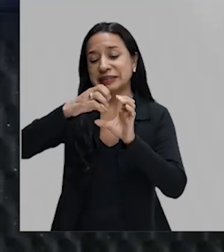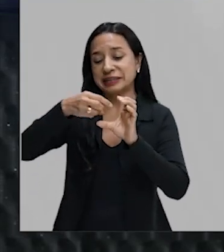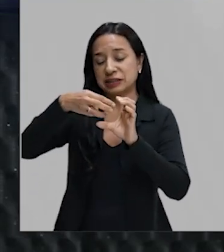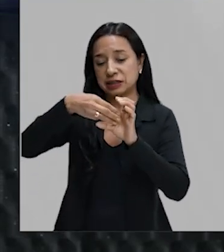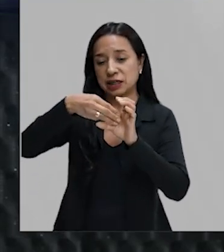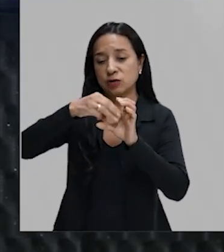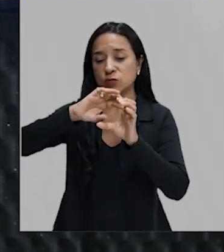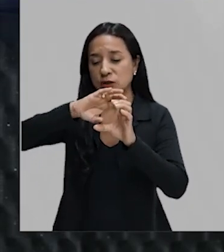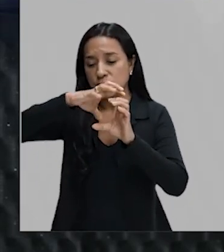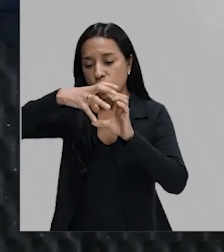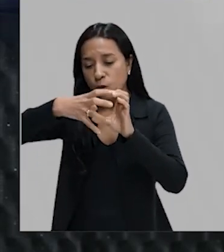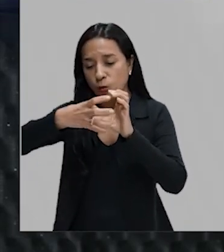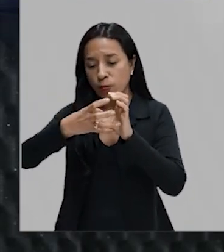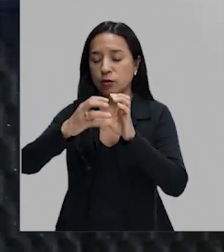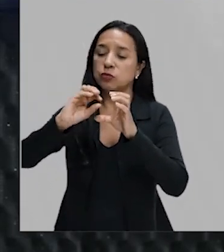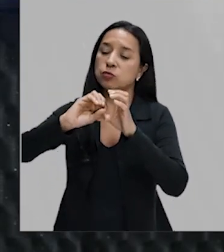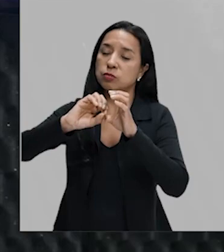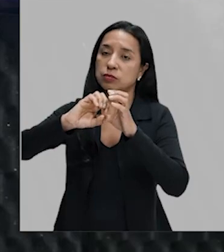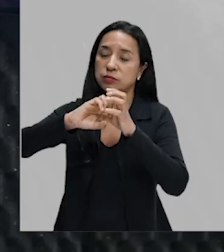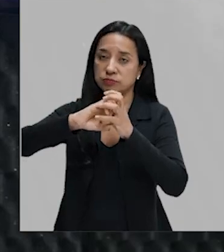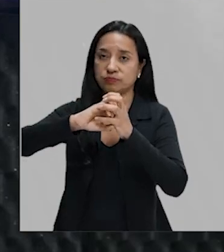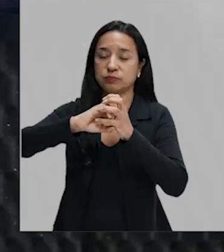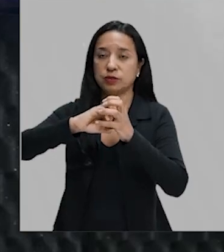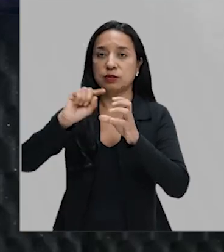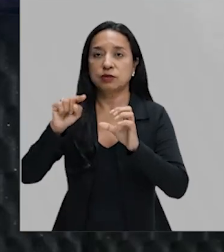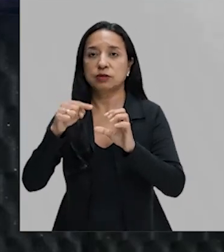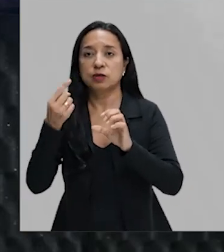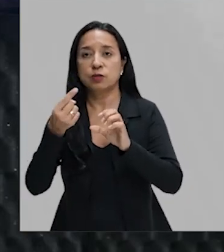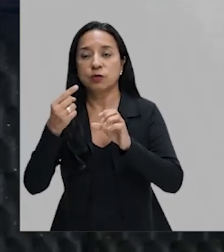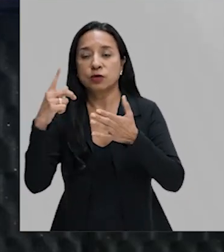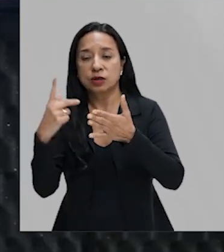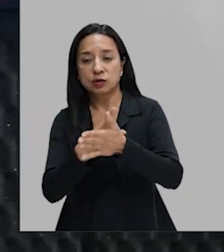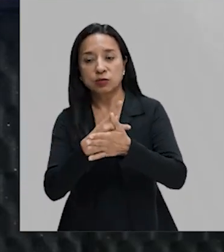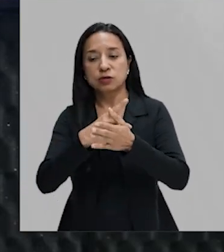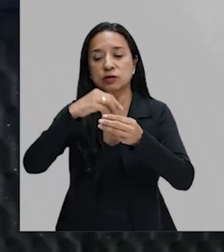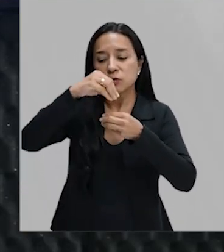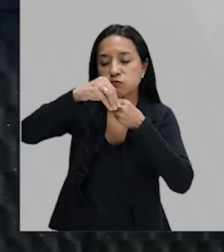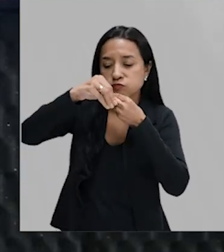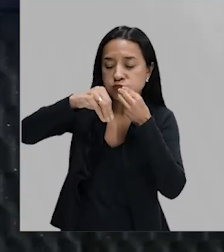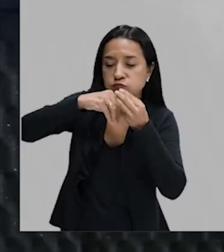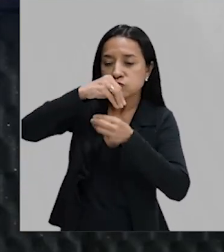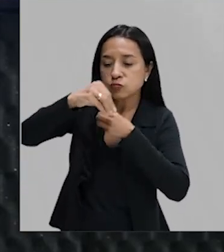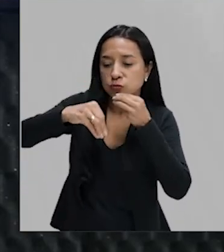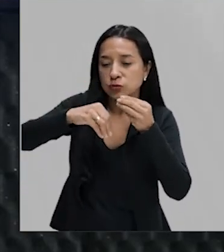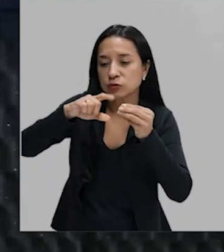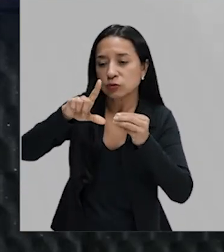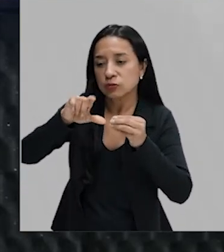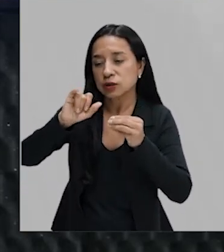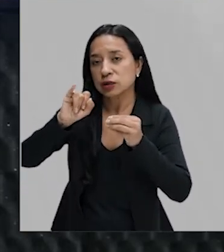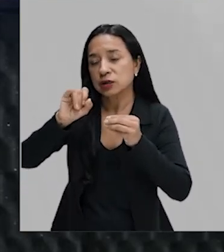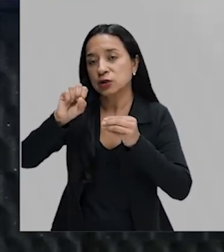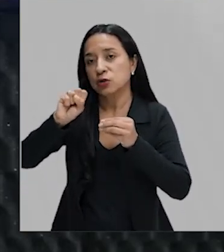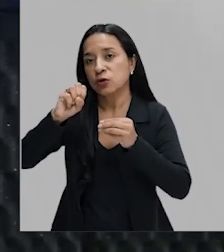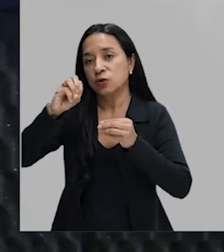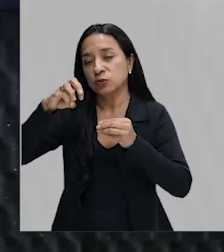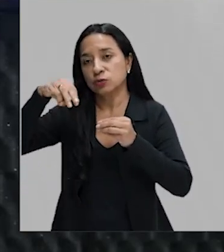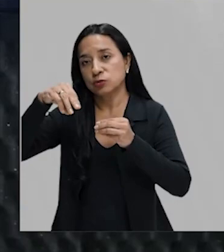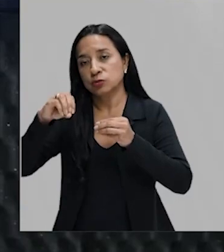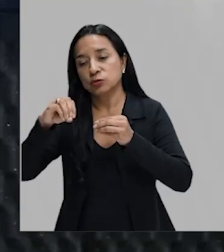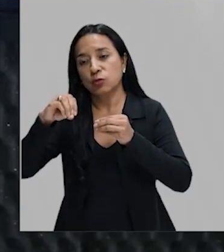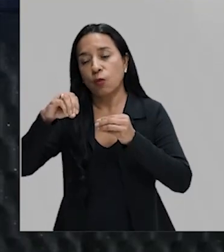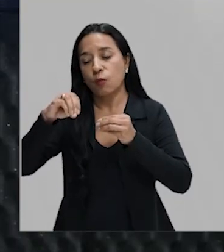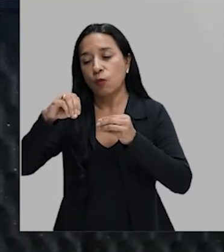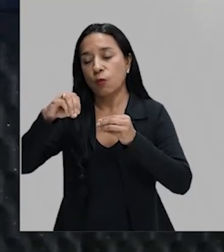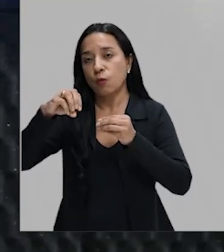bactéria aqui, nessa vesícula posteriormente vai acontecer a fusão com lisossomo, né? Lisossomos são